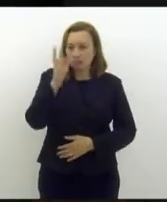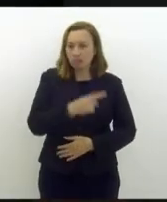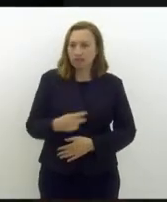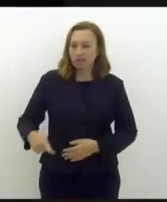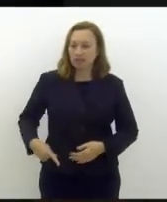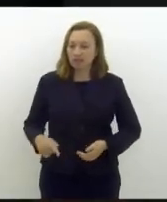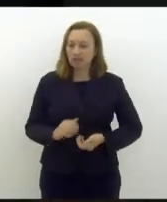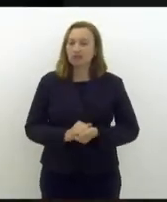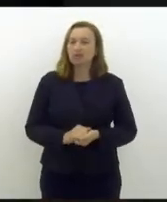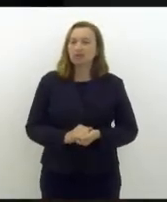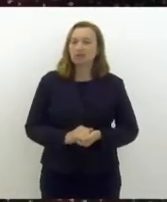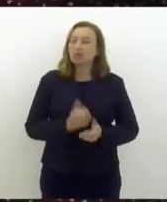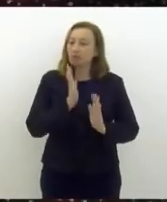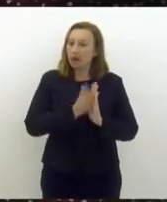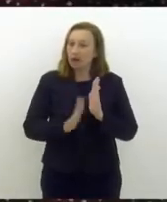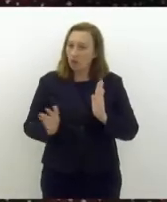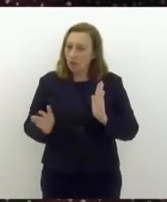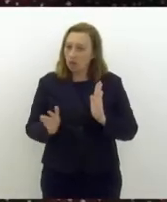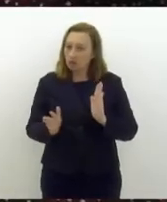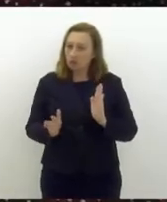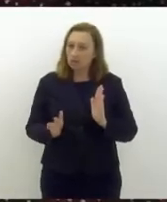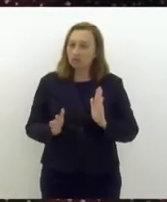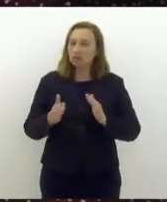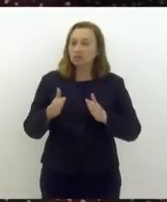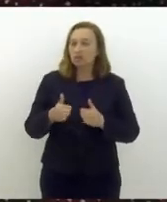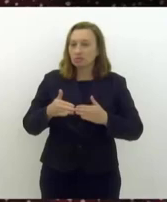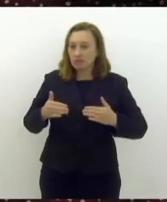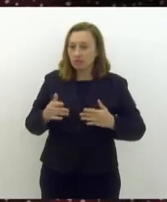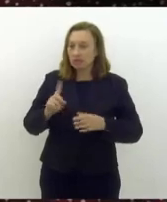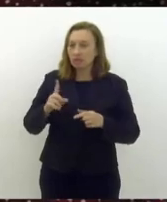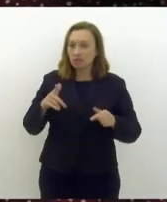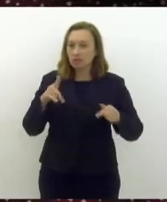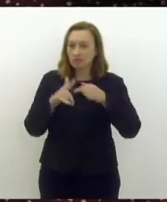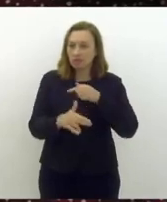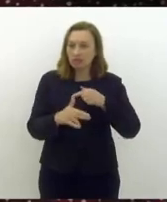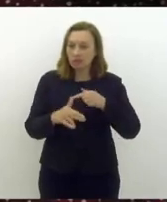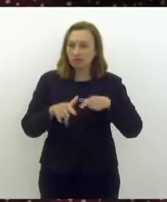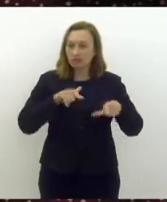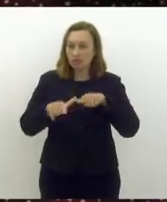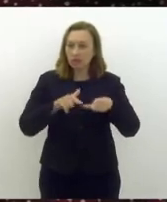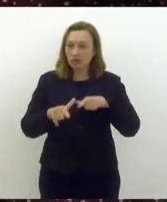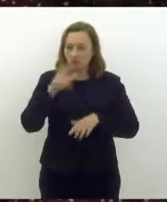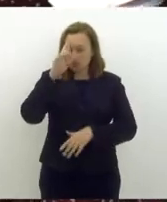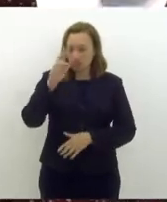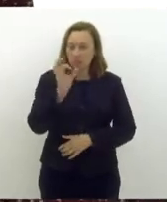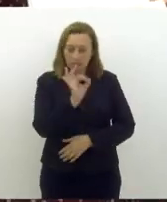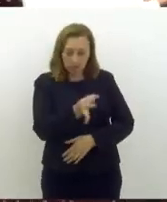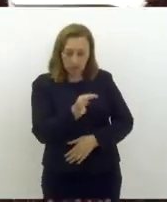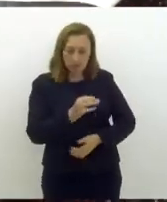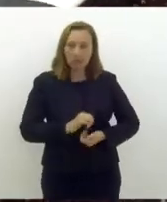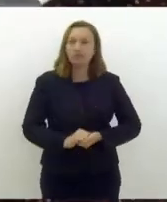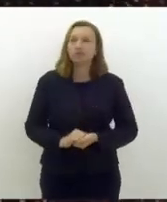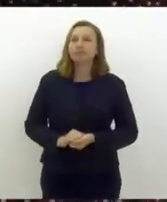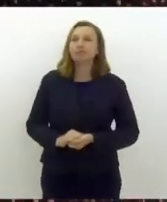Deputado Amorim faziam pela ordem quando vossa excelência permitir para não atrapalhar o andamento dos trabalhos vossa excelência perfeito